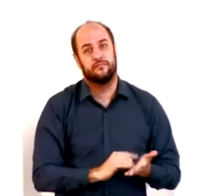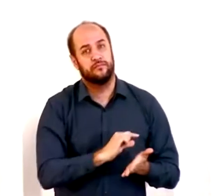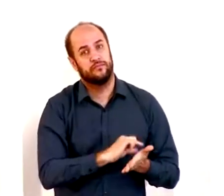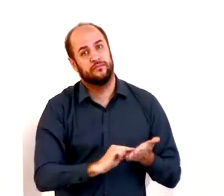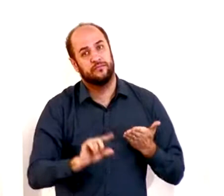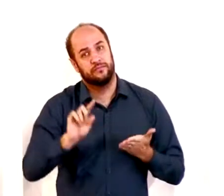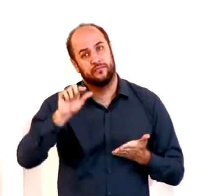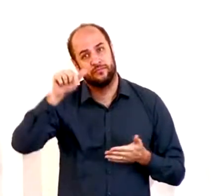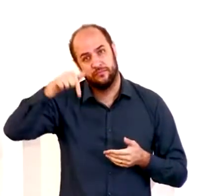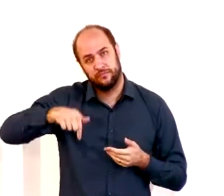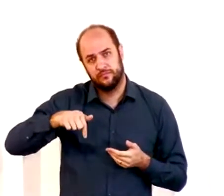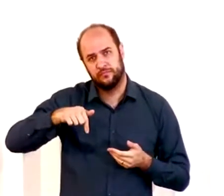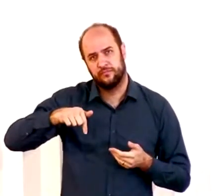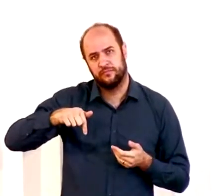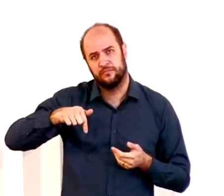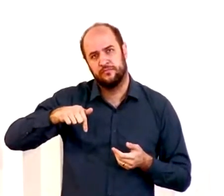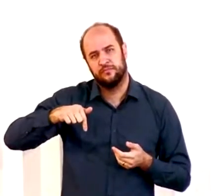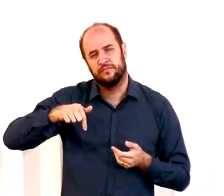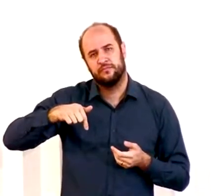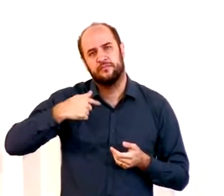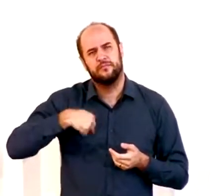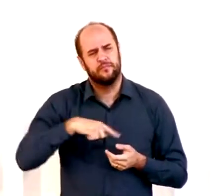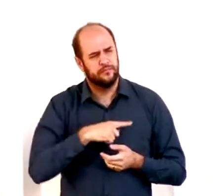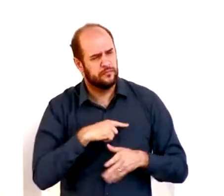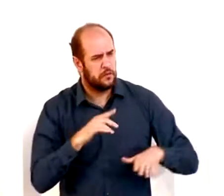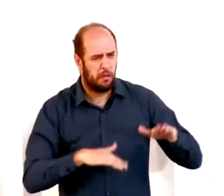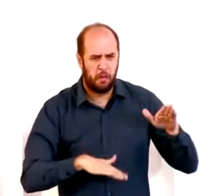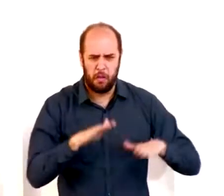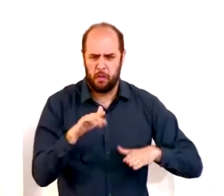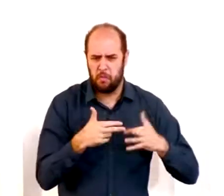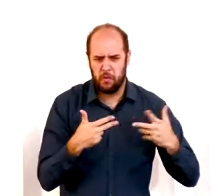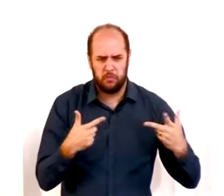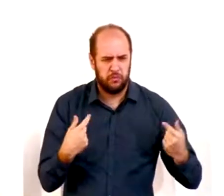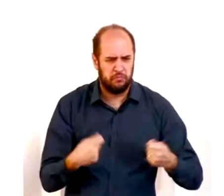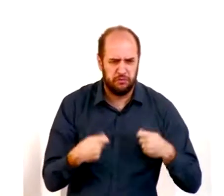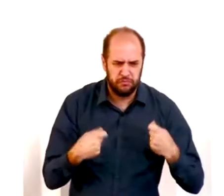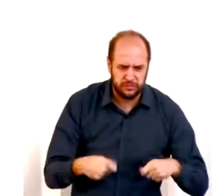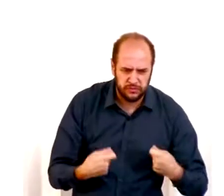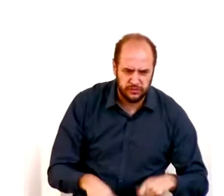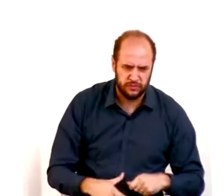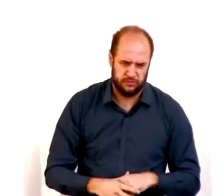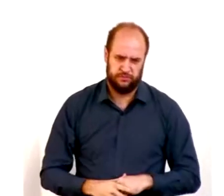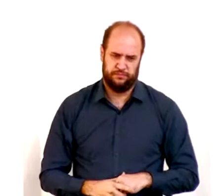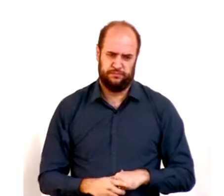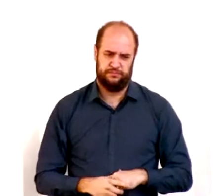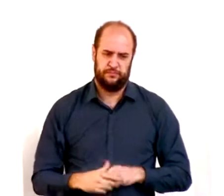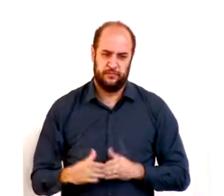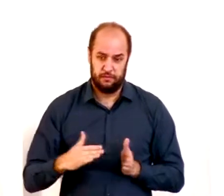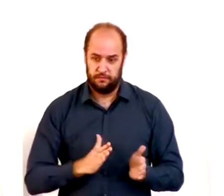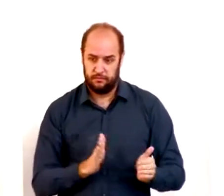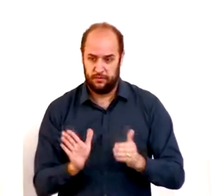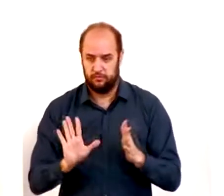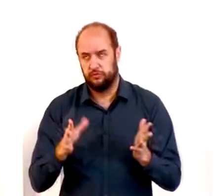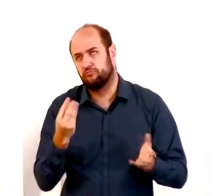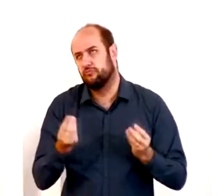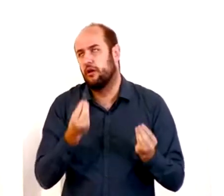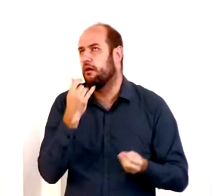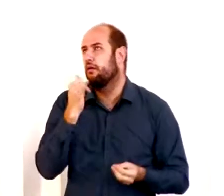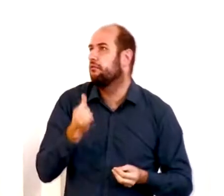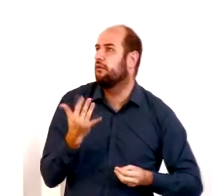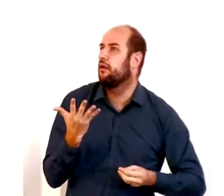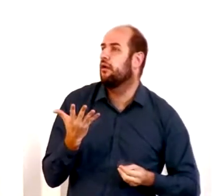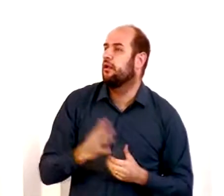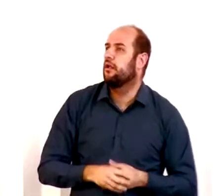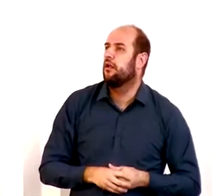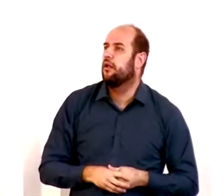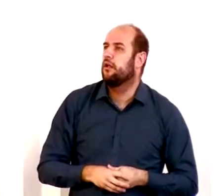versículo 7, nós temos algumas necessidades para, como é que nós diríamos?